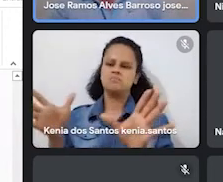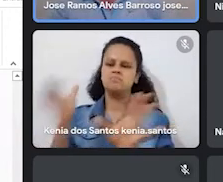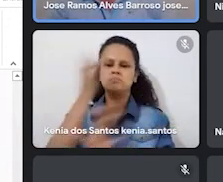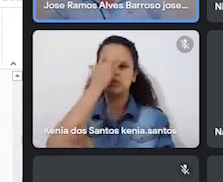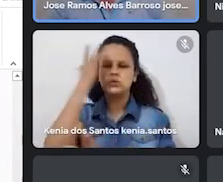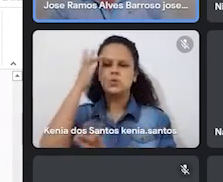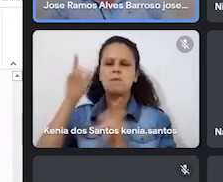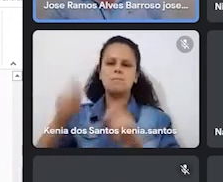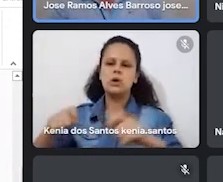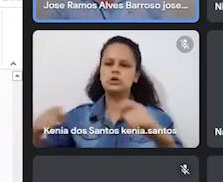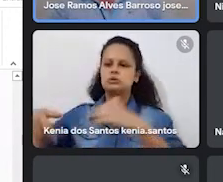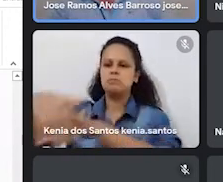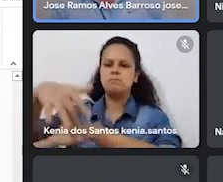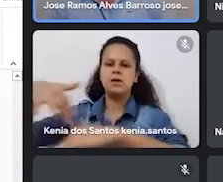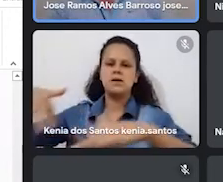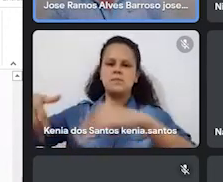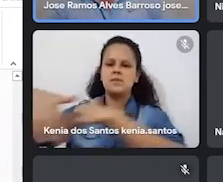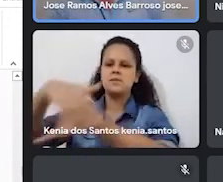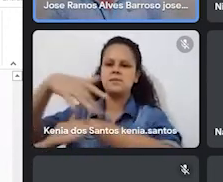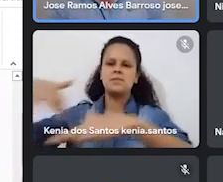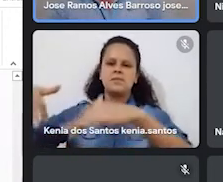ali.